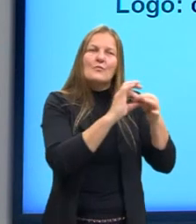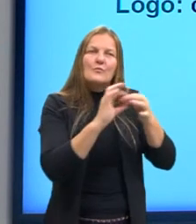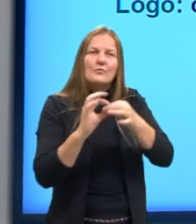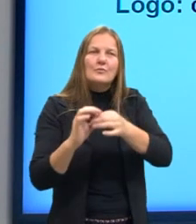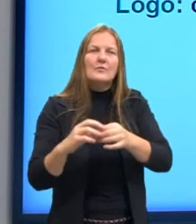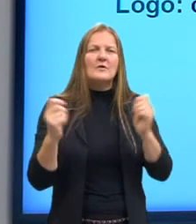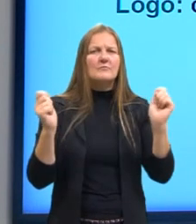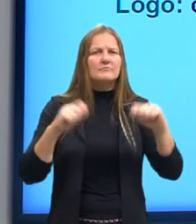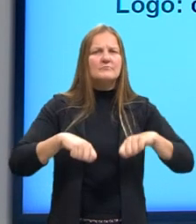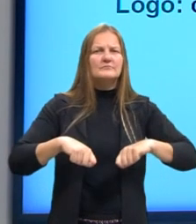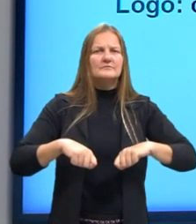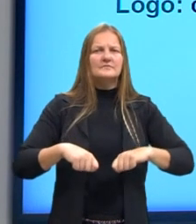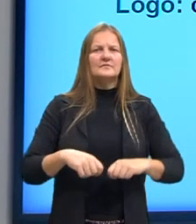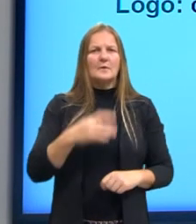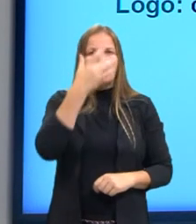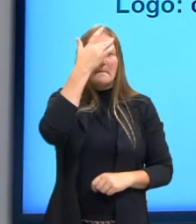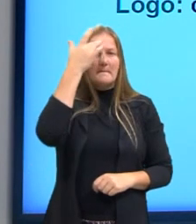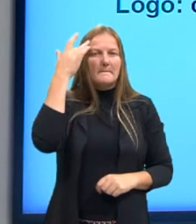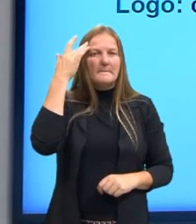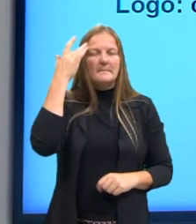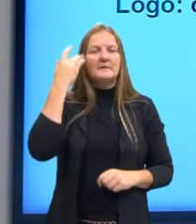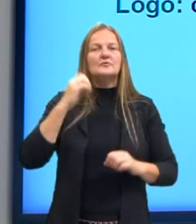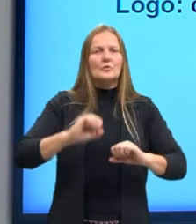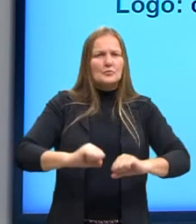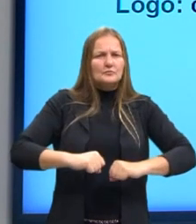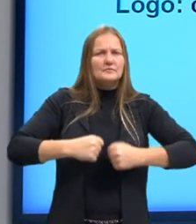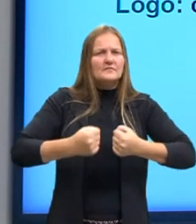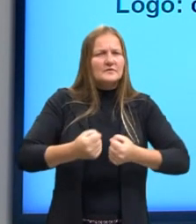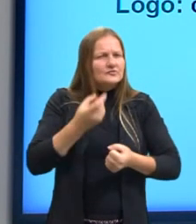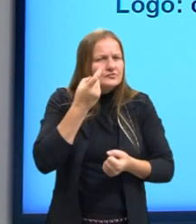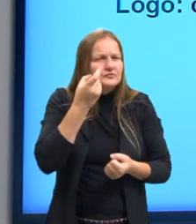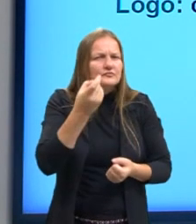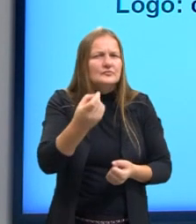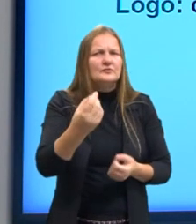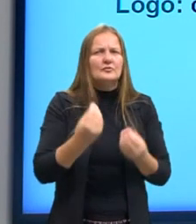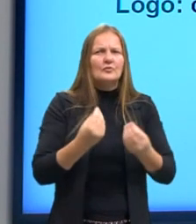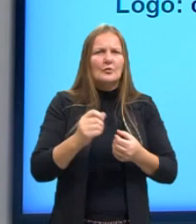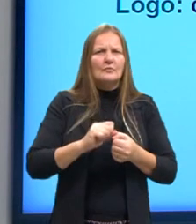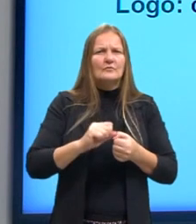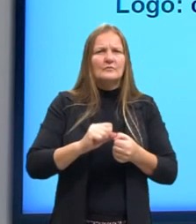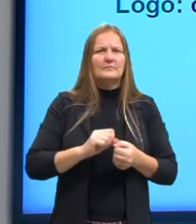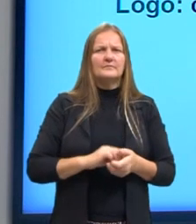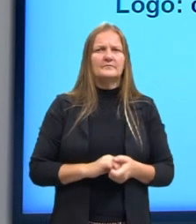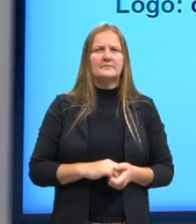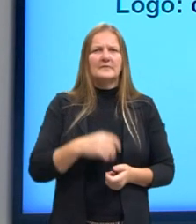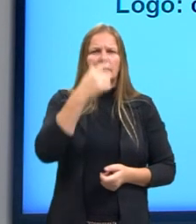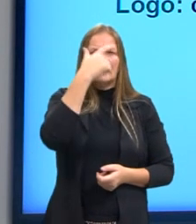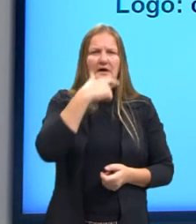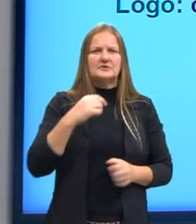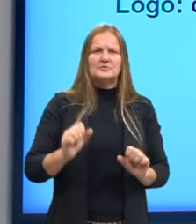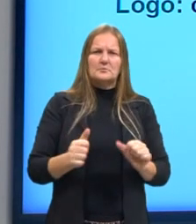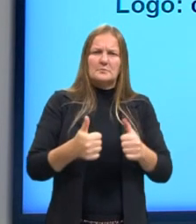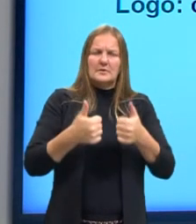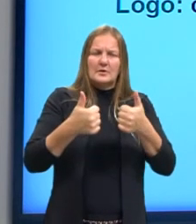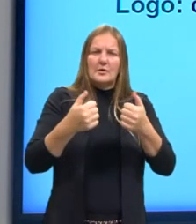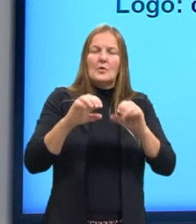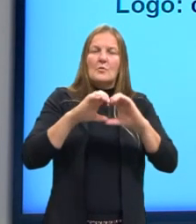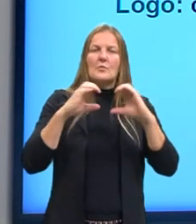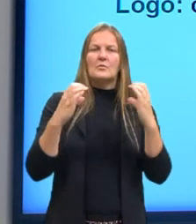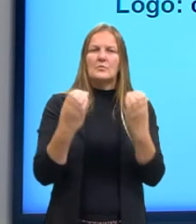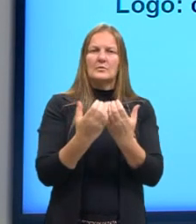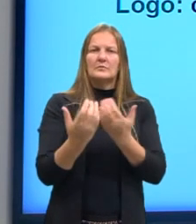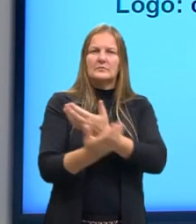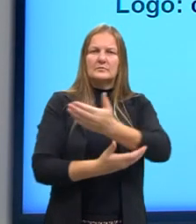na capacidade de uma pessoa em defender seus interesses E demonstrar o que acha melhor para a comunidade